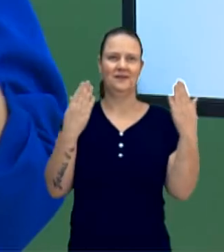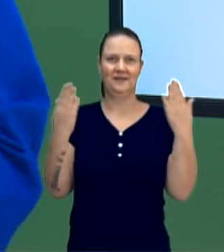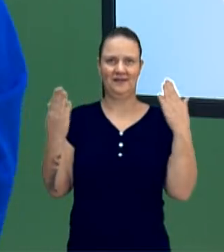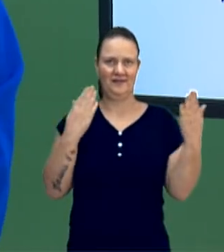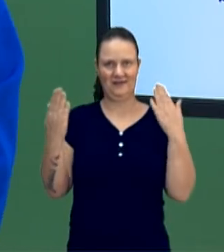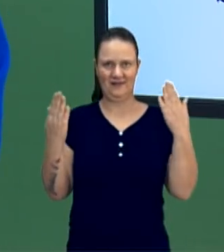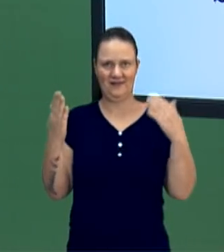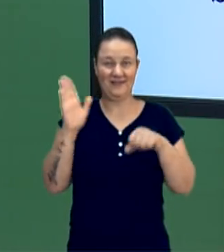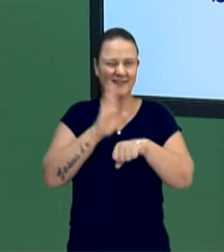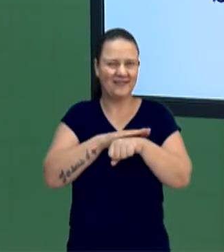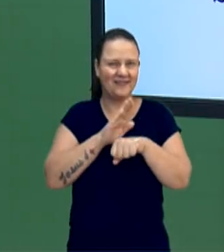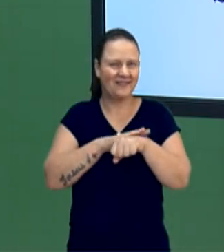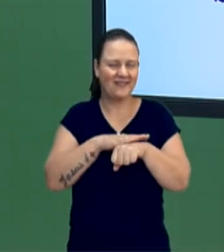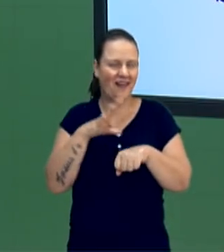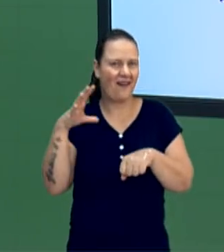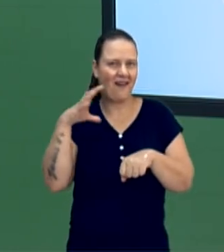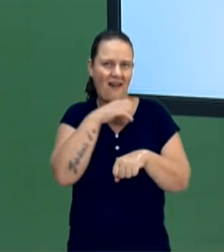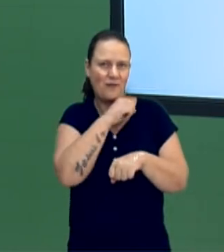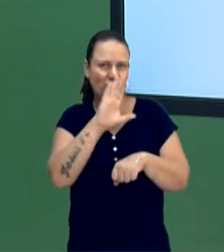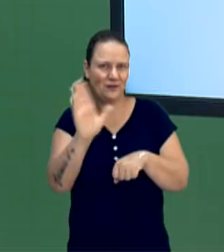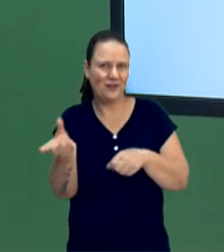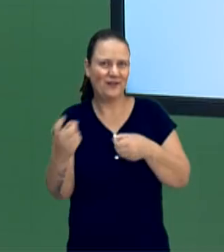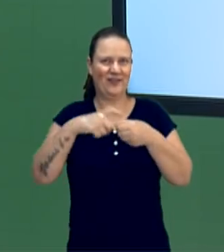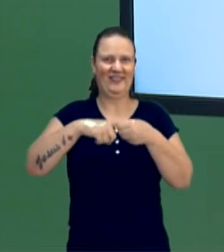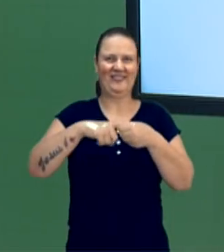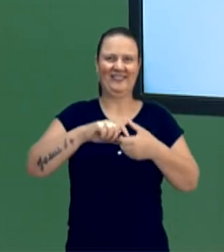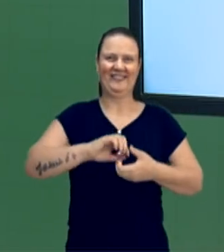Vamos, então, dar um tempinho para vocês resolverem?